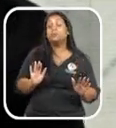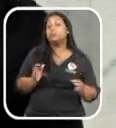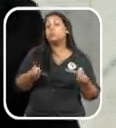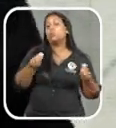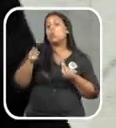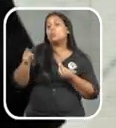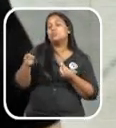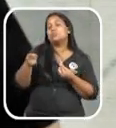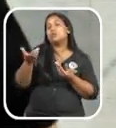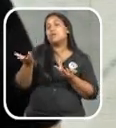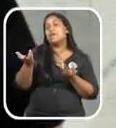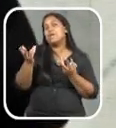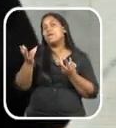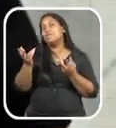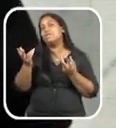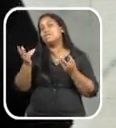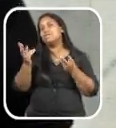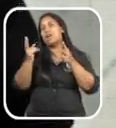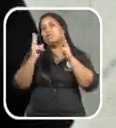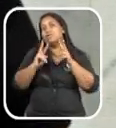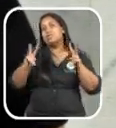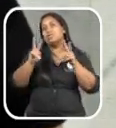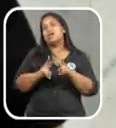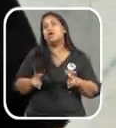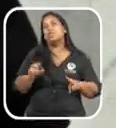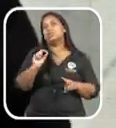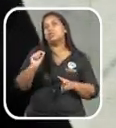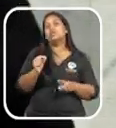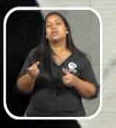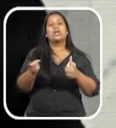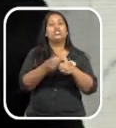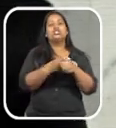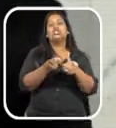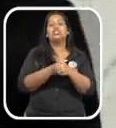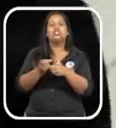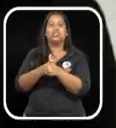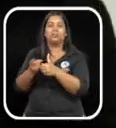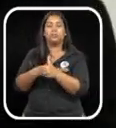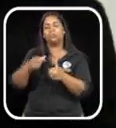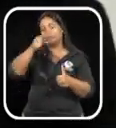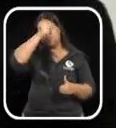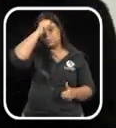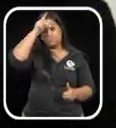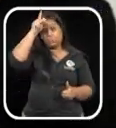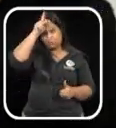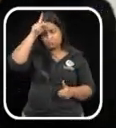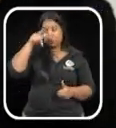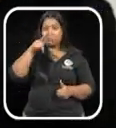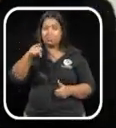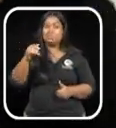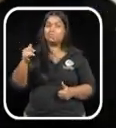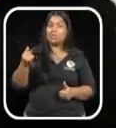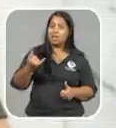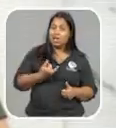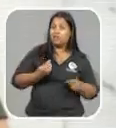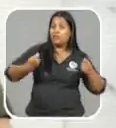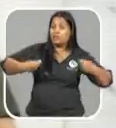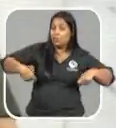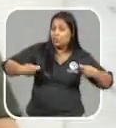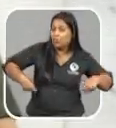esse grande endividamento da Prefeitura? Você acha que foi preciso, não era? Como é que você vê isso aí? A Prefeitura